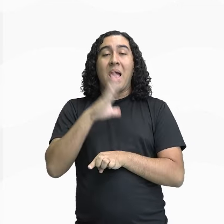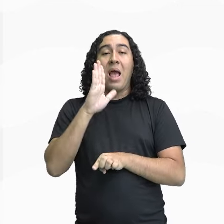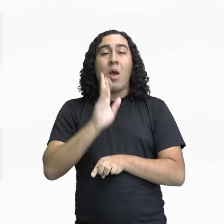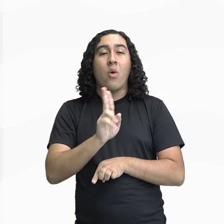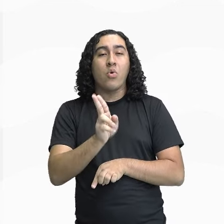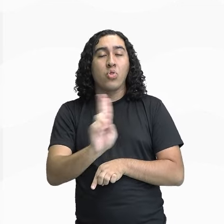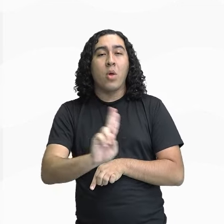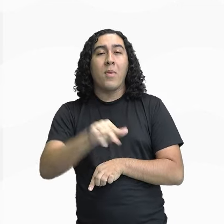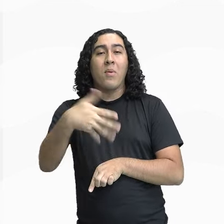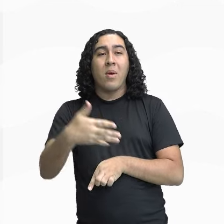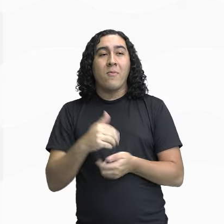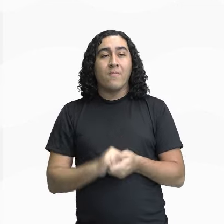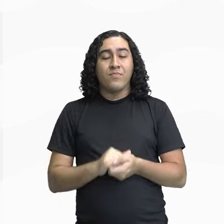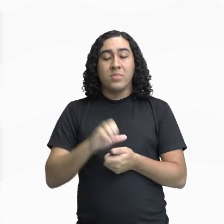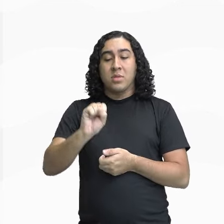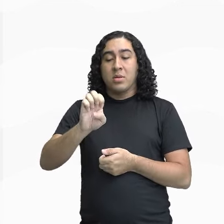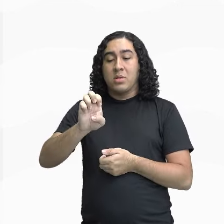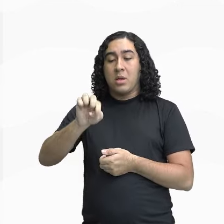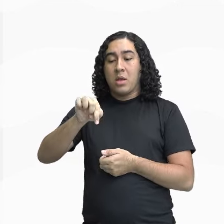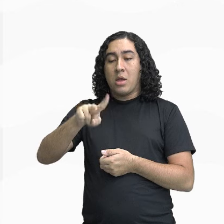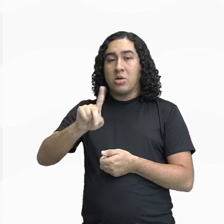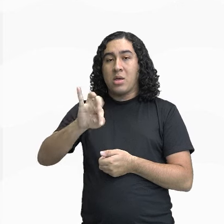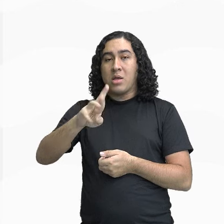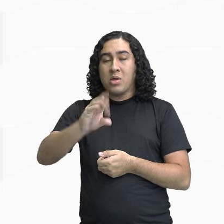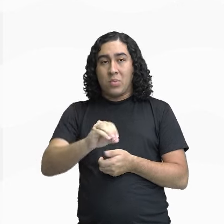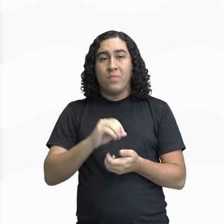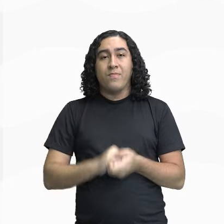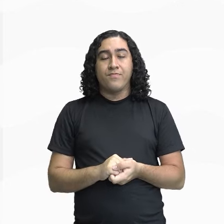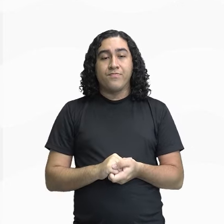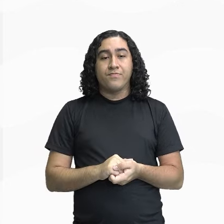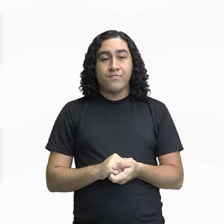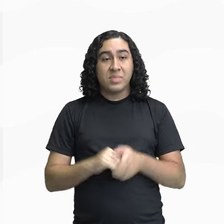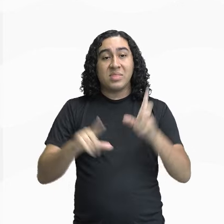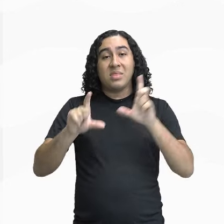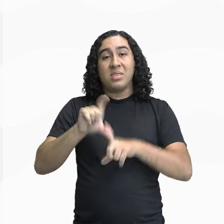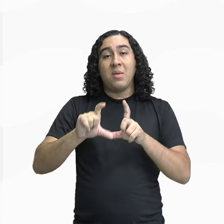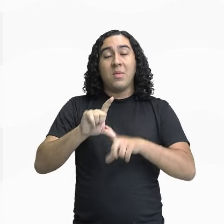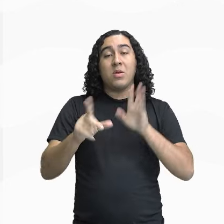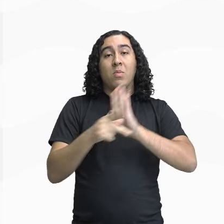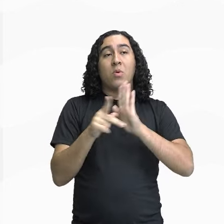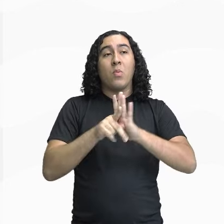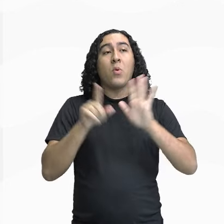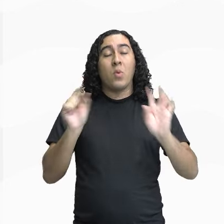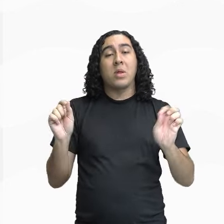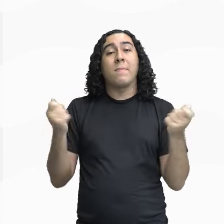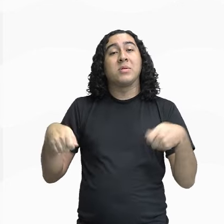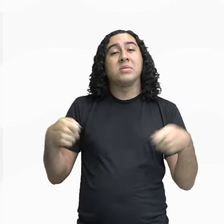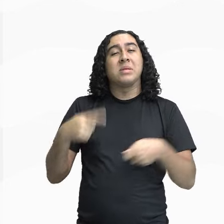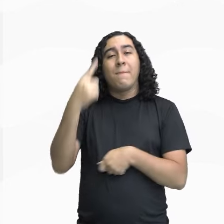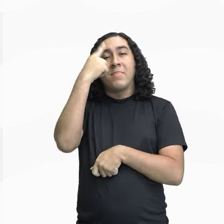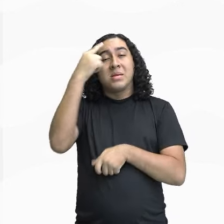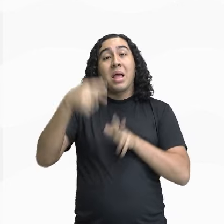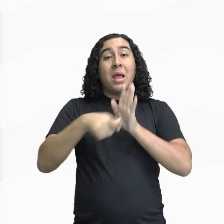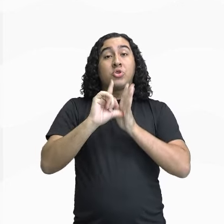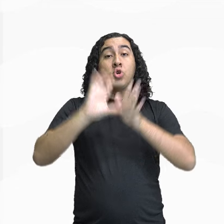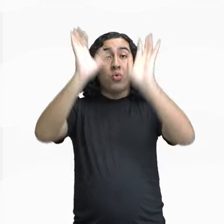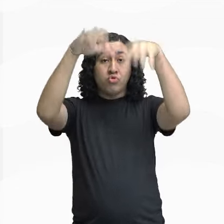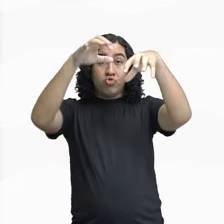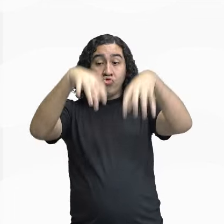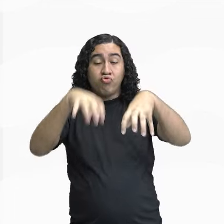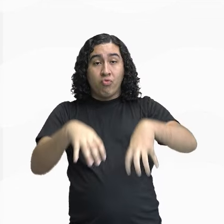como o quê? Sequeiro, né? Que depende aí exclusivamente do quê? Olha só, da chuva. Então, a